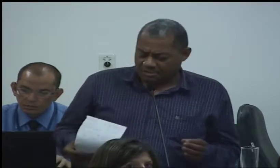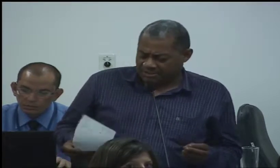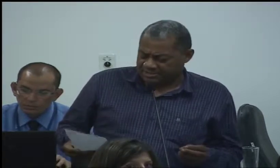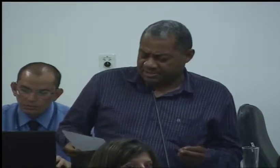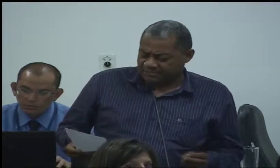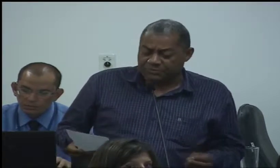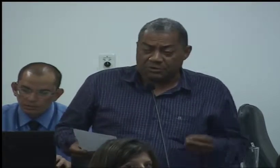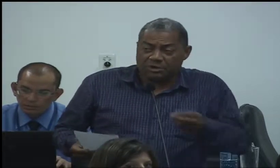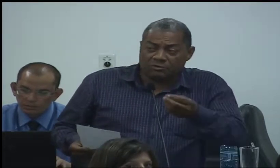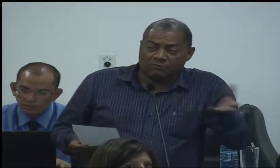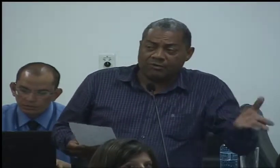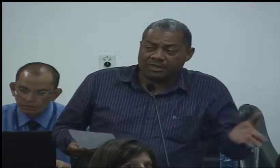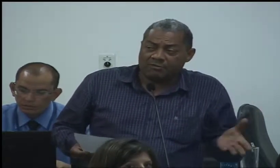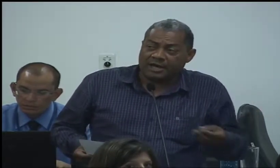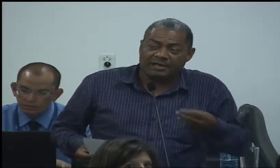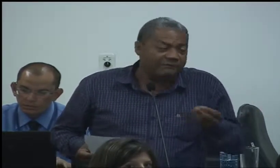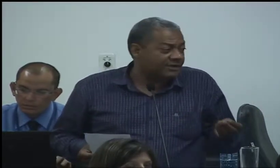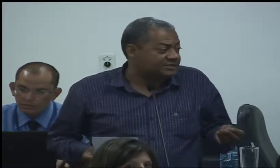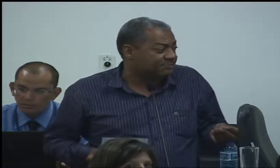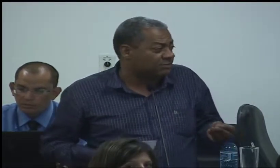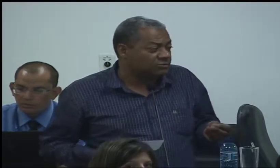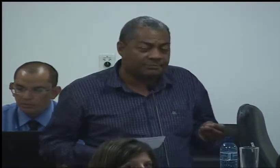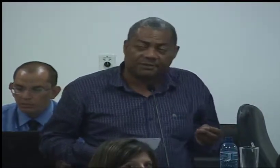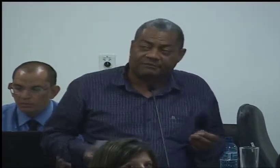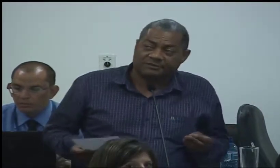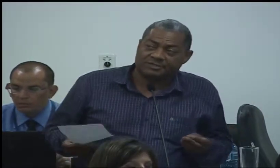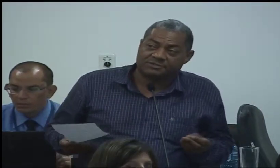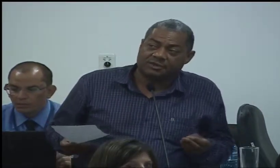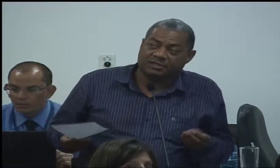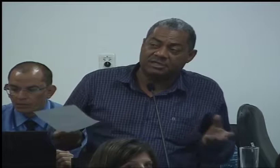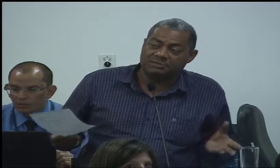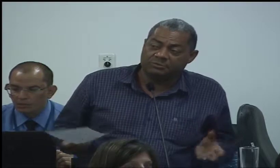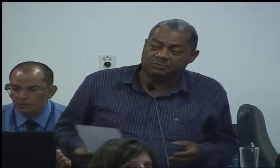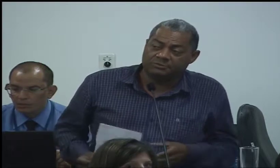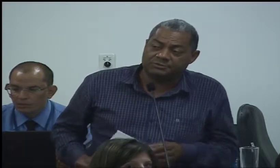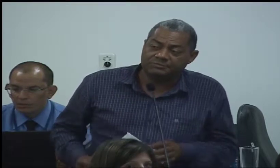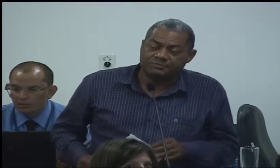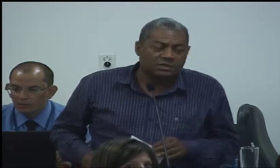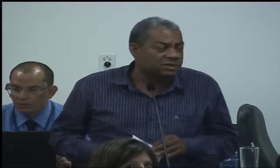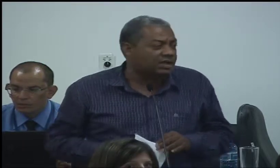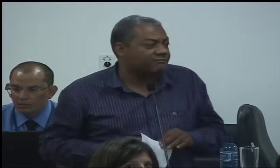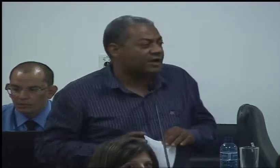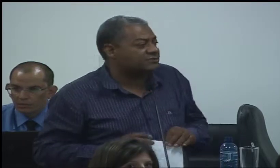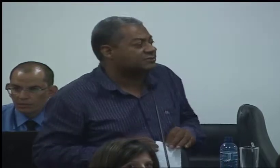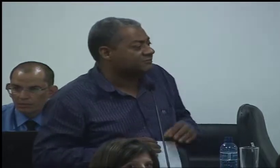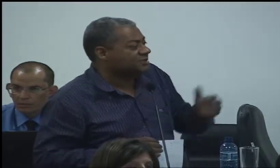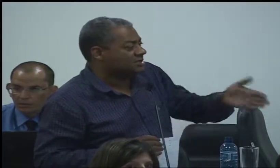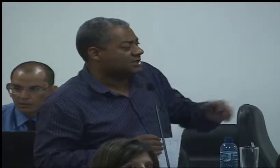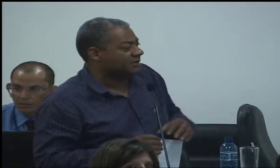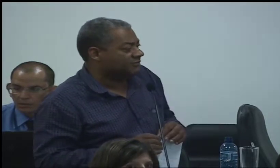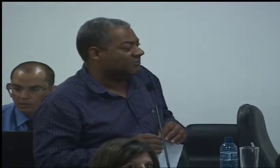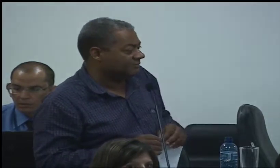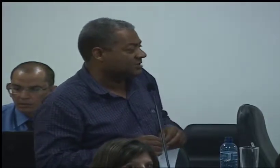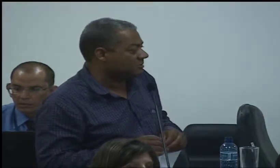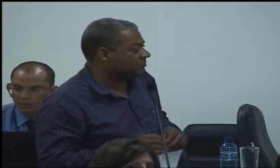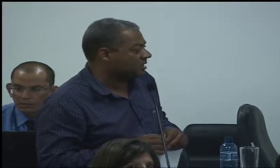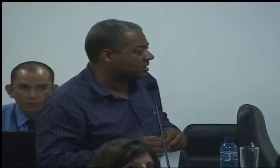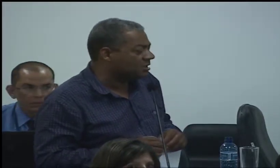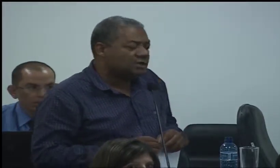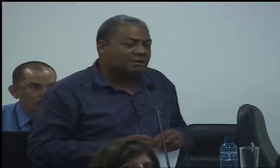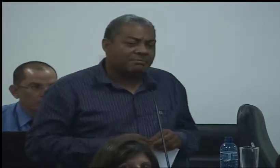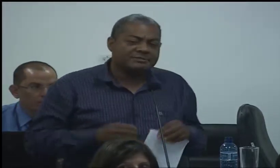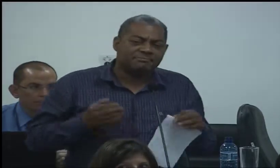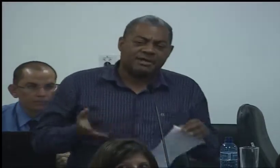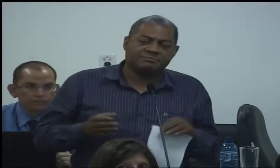acompanhante. Mas eu não vou me alongar e nem fazer pergunta, porque falta só 15 minutos. e tem vários deficientes aí na fila para fazer pergunta